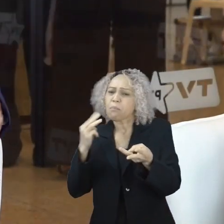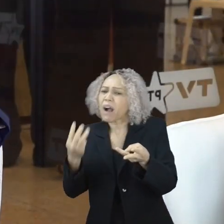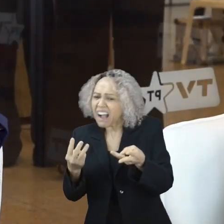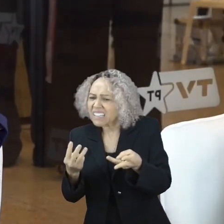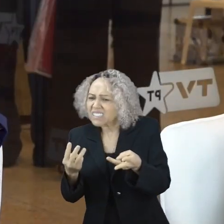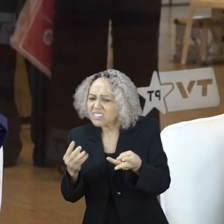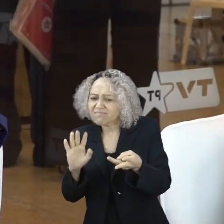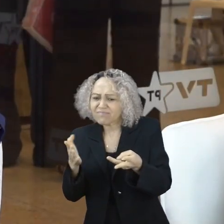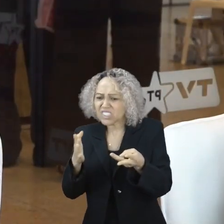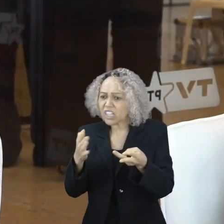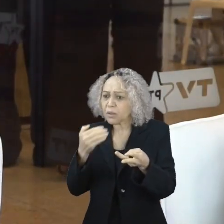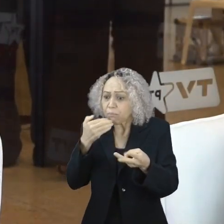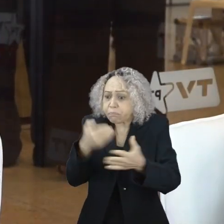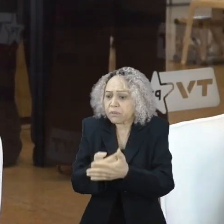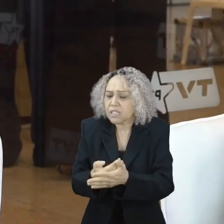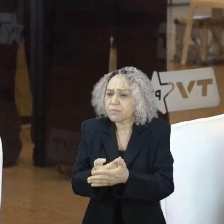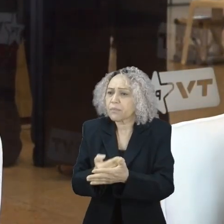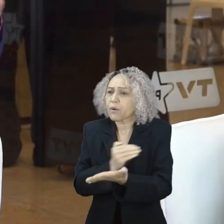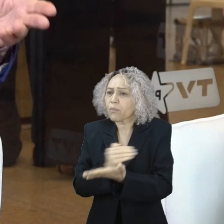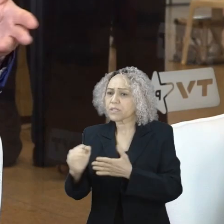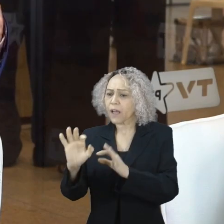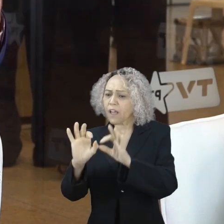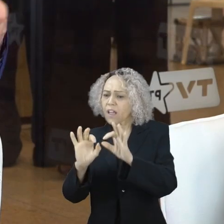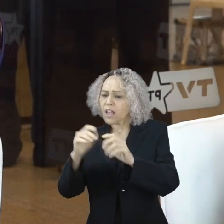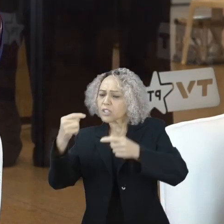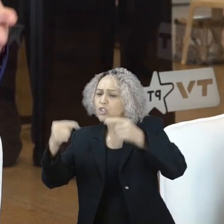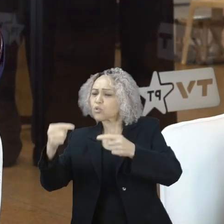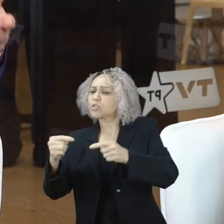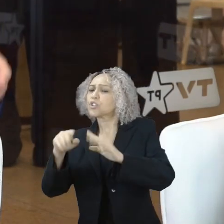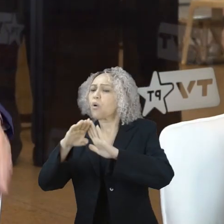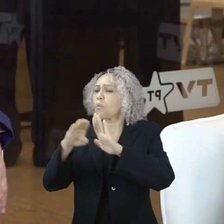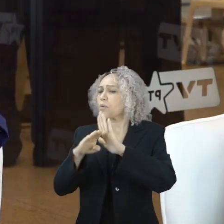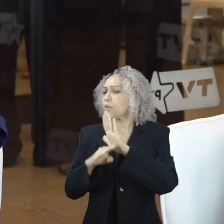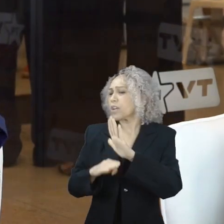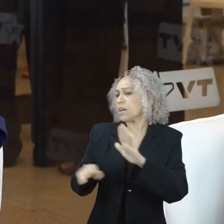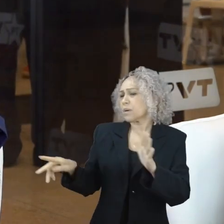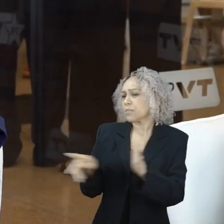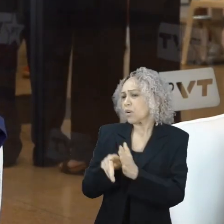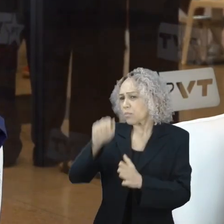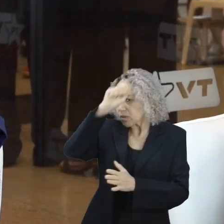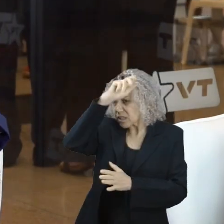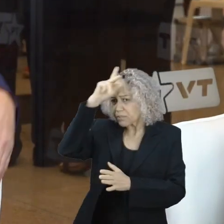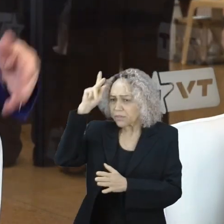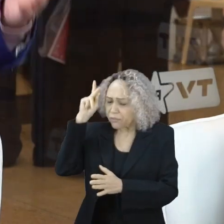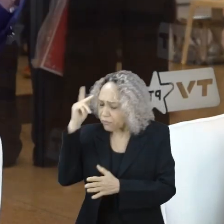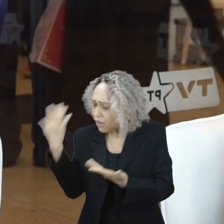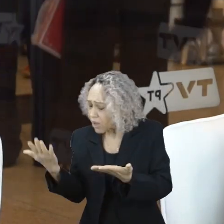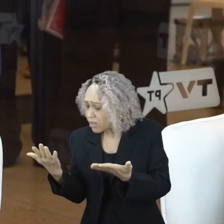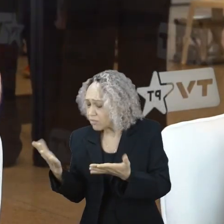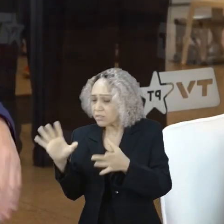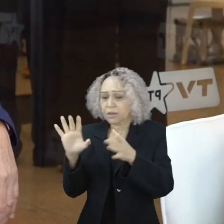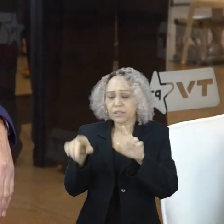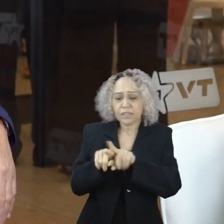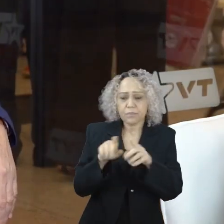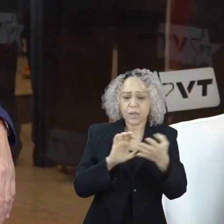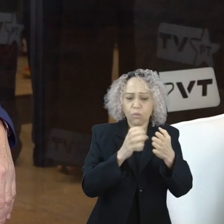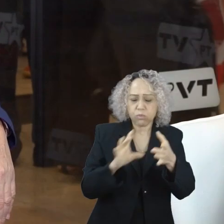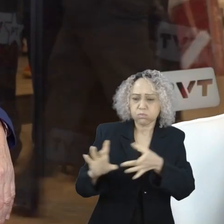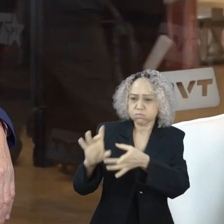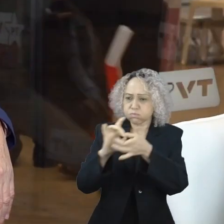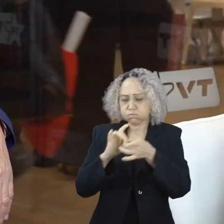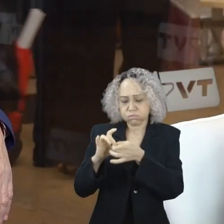discutir o programa de governo. Em março começar a discutir as alianças efetivamente e tal. E nós queremos antecipar